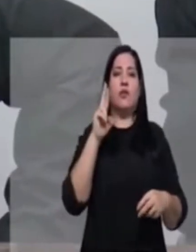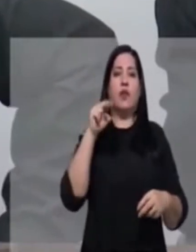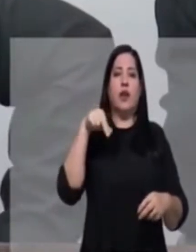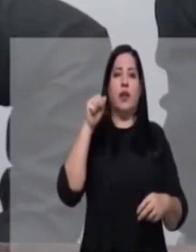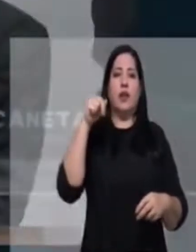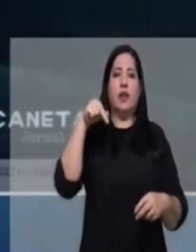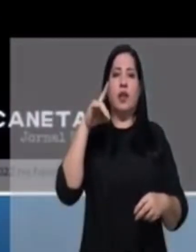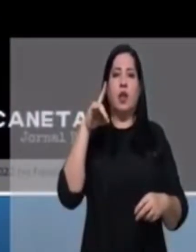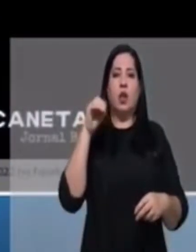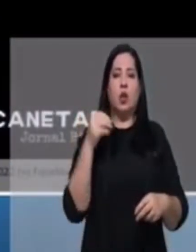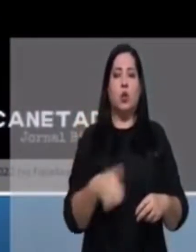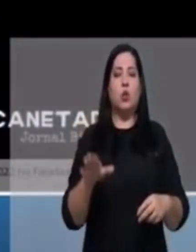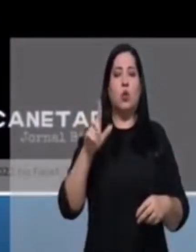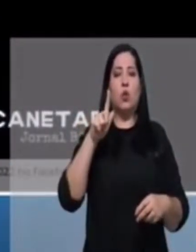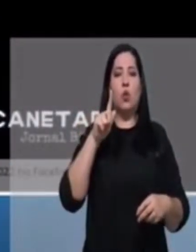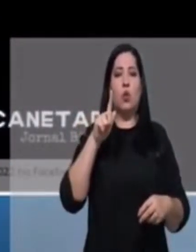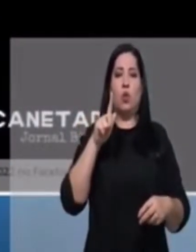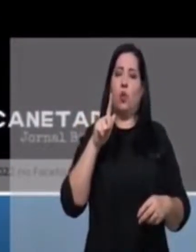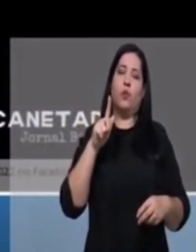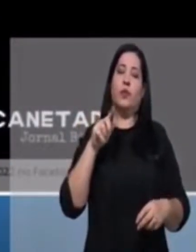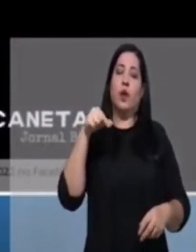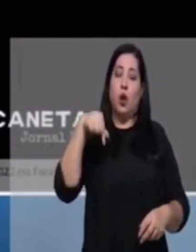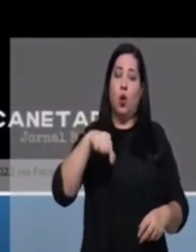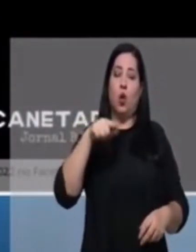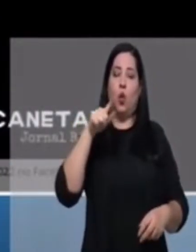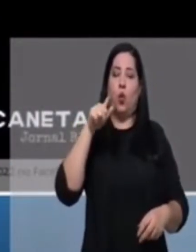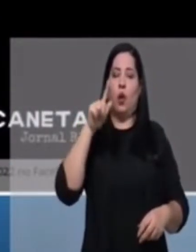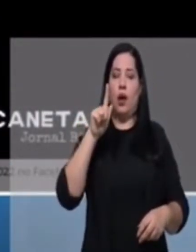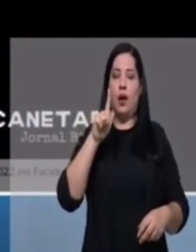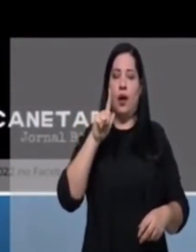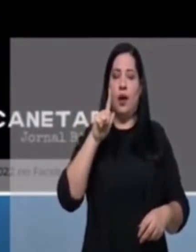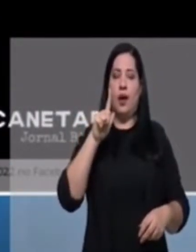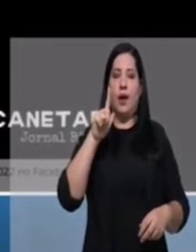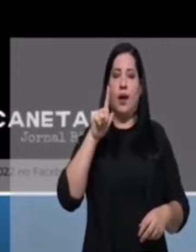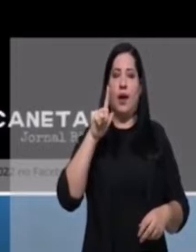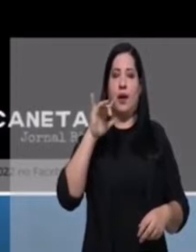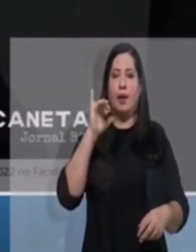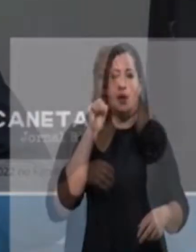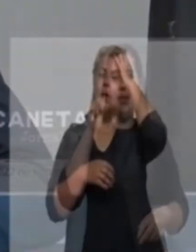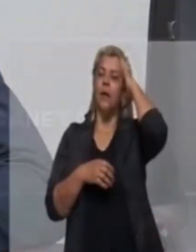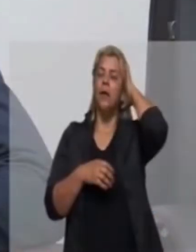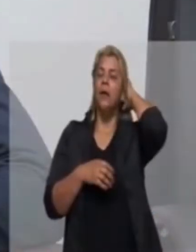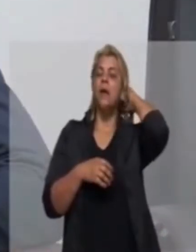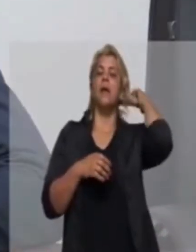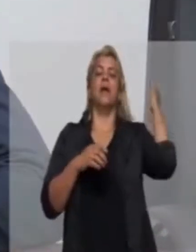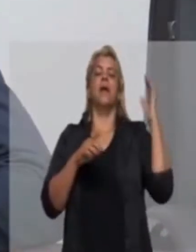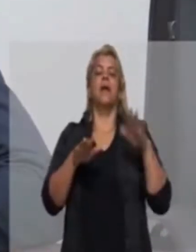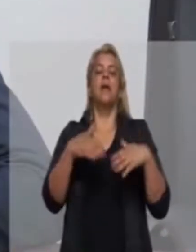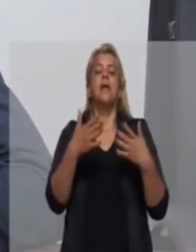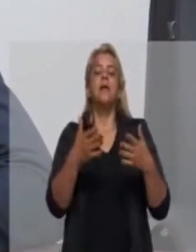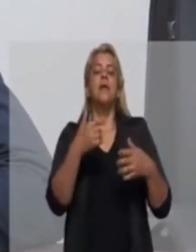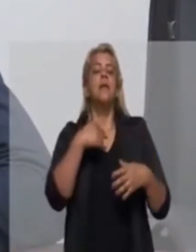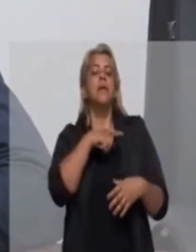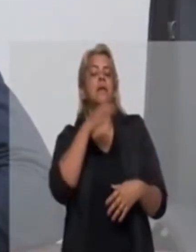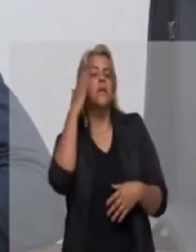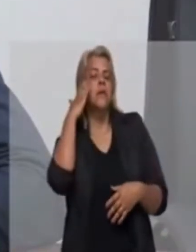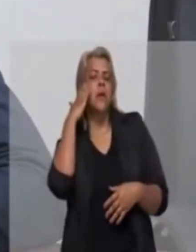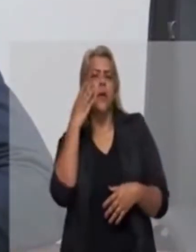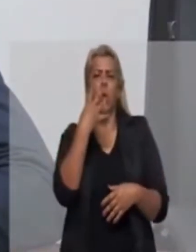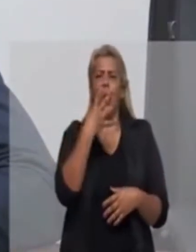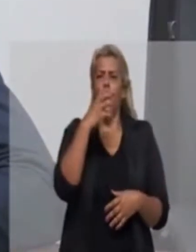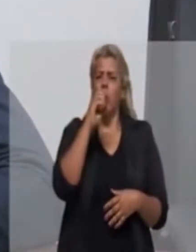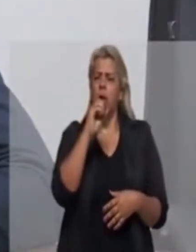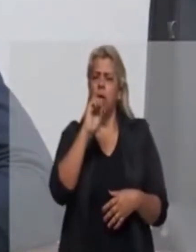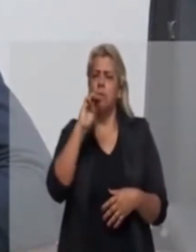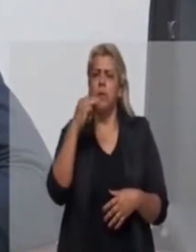desde Essa época né quando nós tínhamos verdadeiramente uma exposição agropecuária industrial de Ourinhos mas até onde vocês 40 milhões como